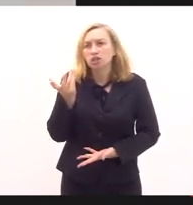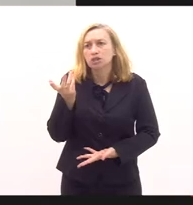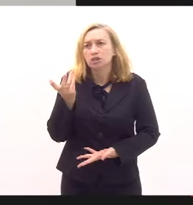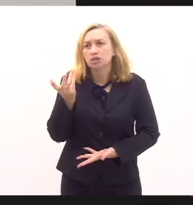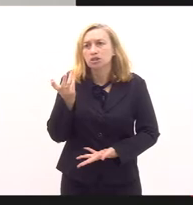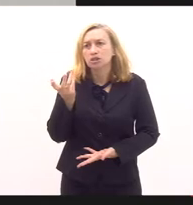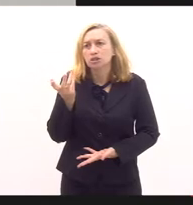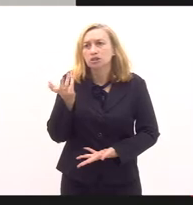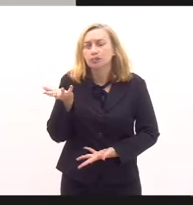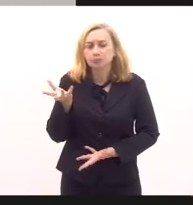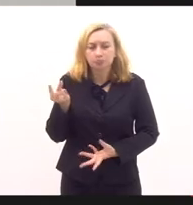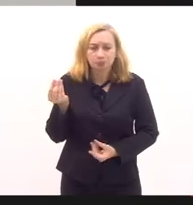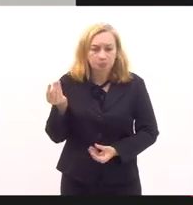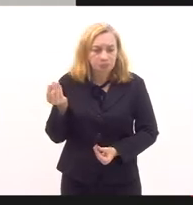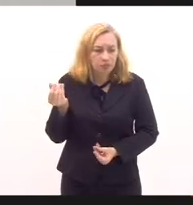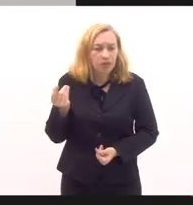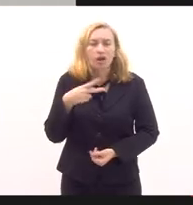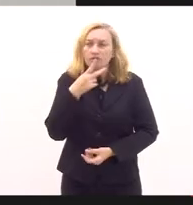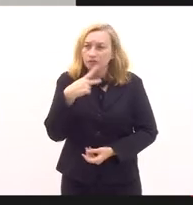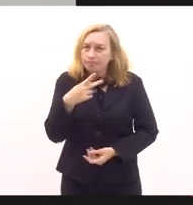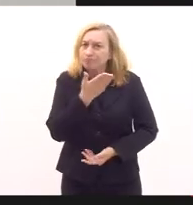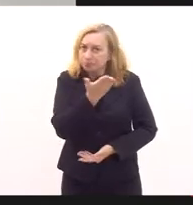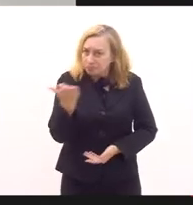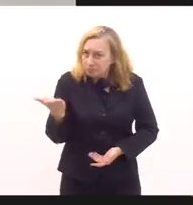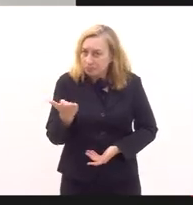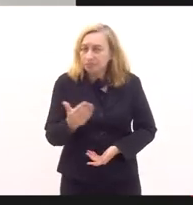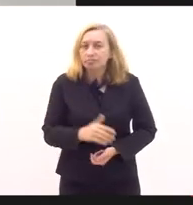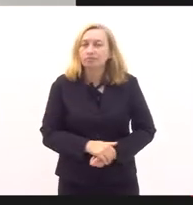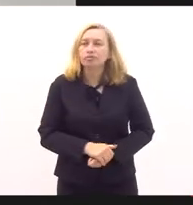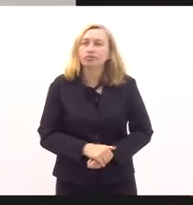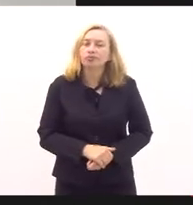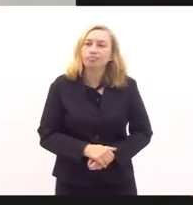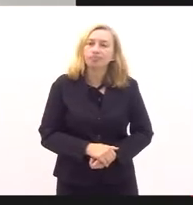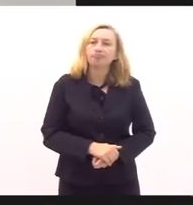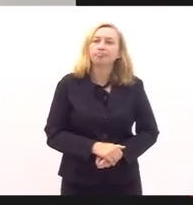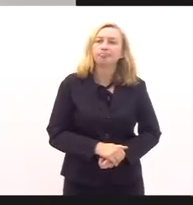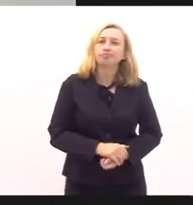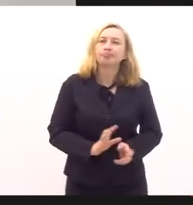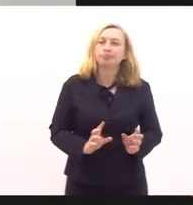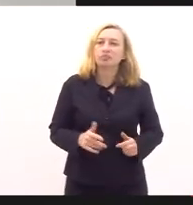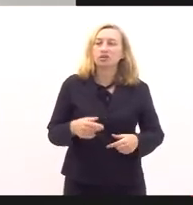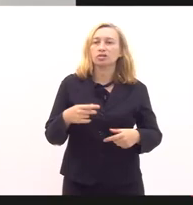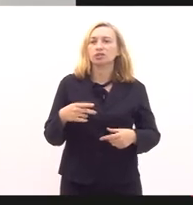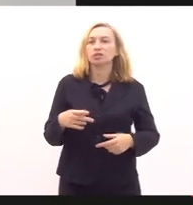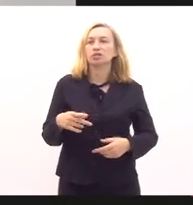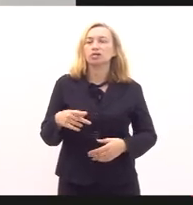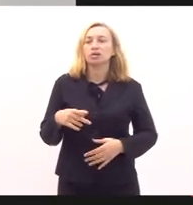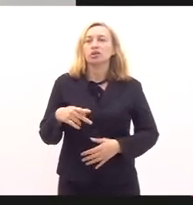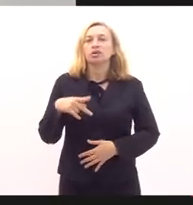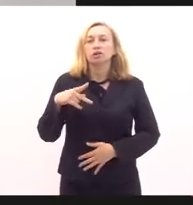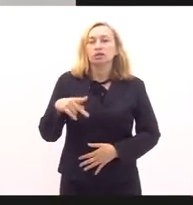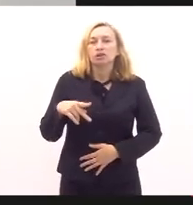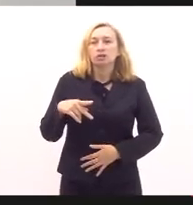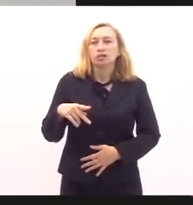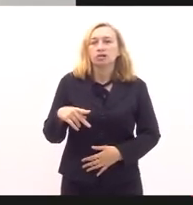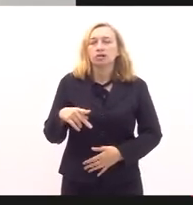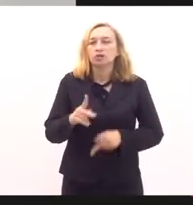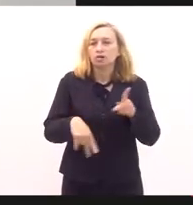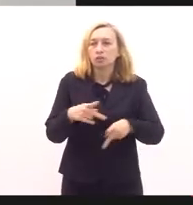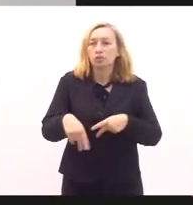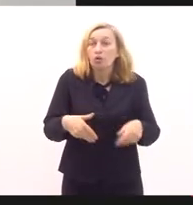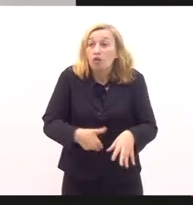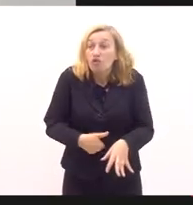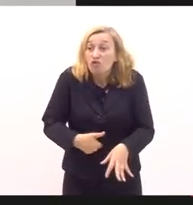a oportunidade de falar com vocês, né, que a população que estava morrendo de